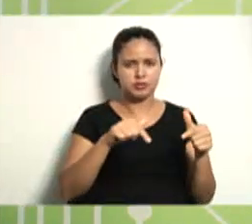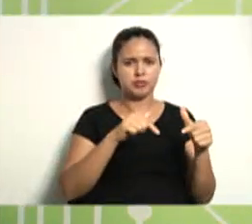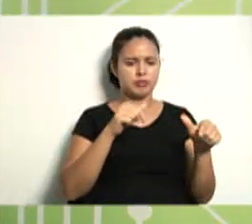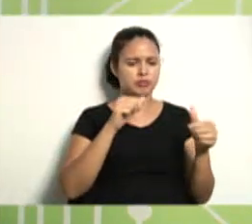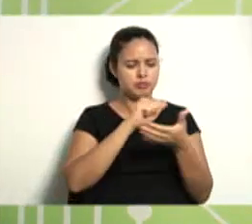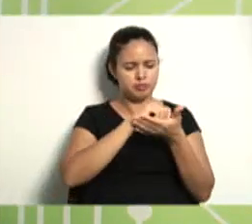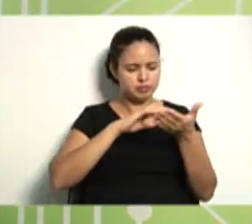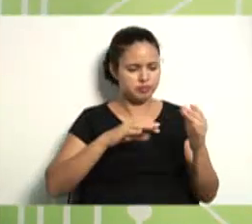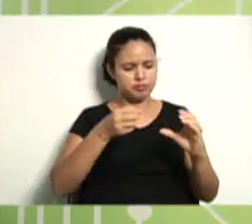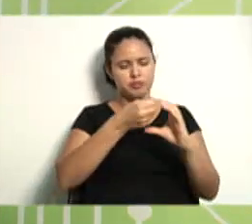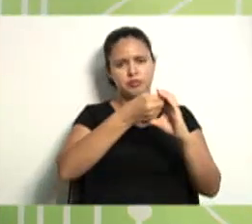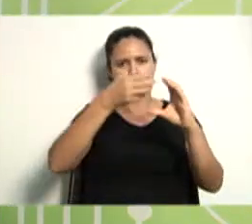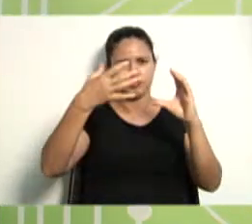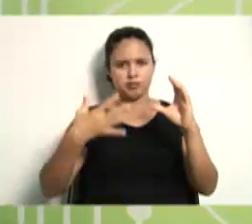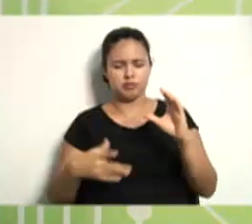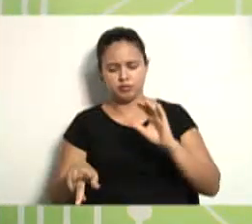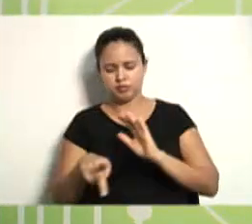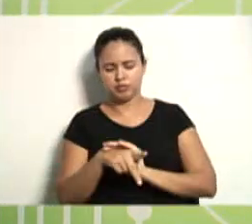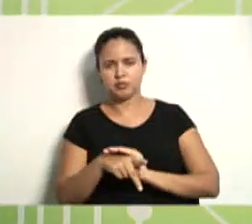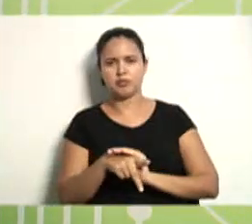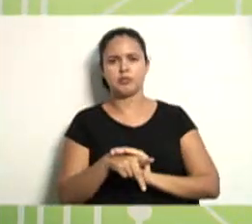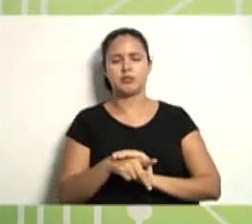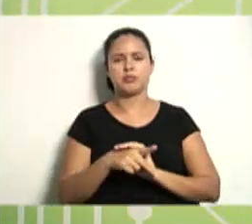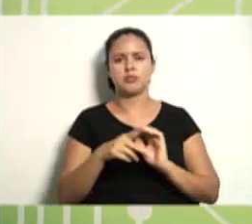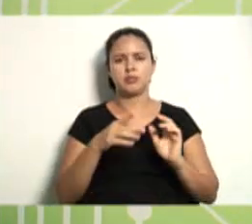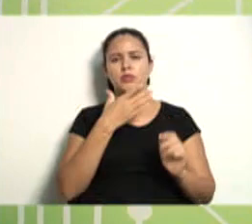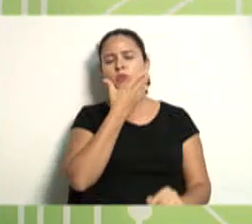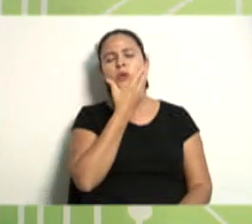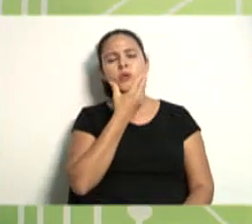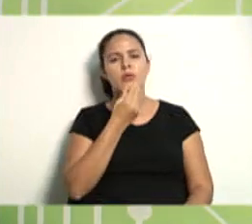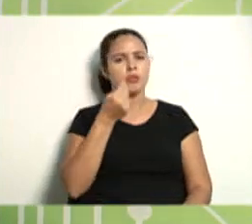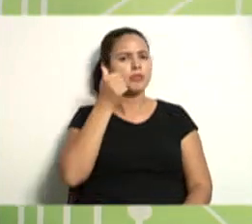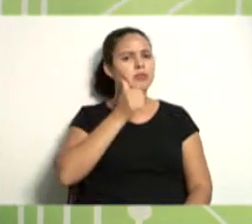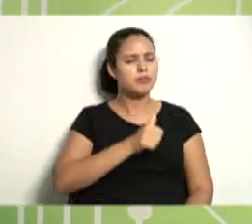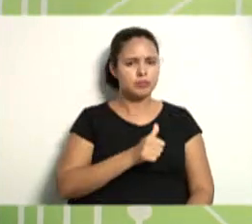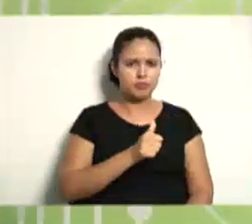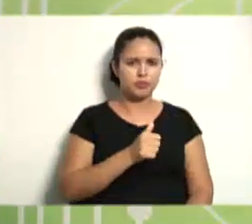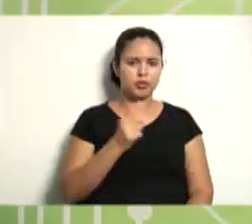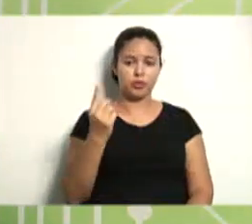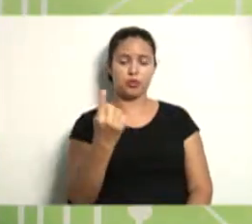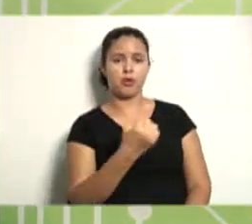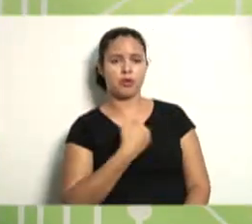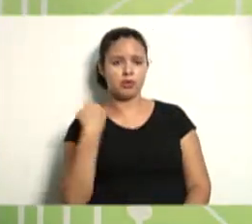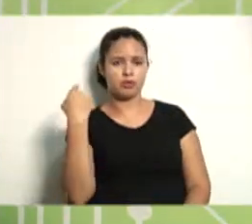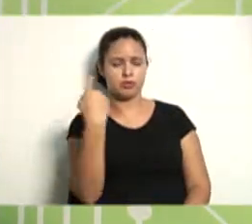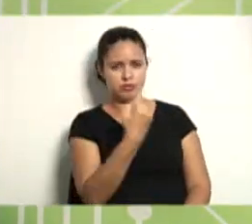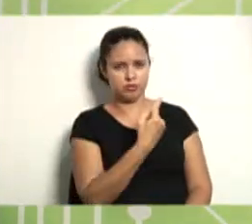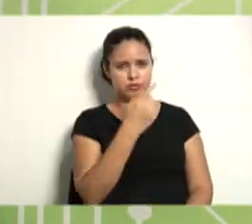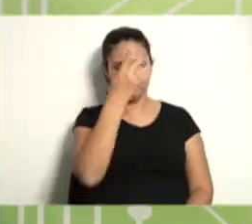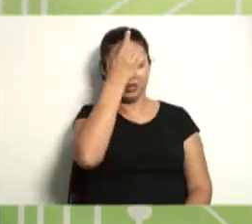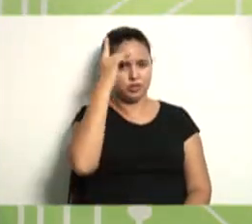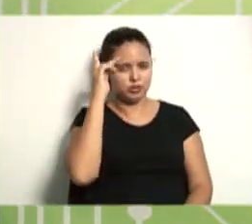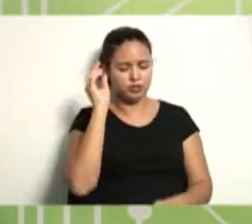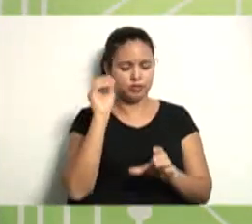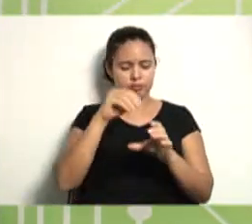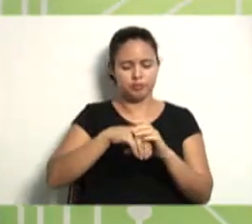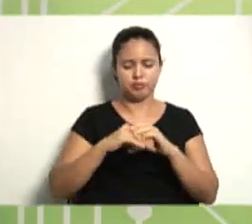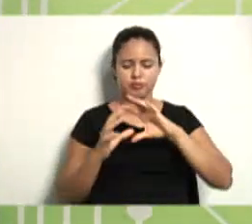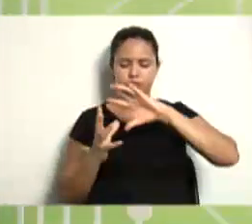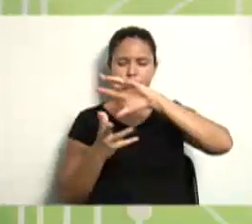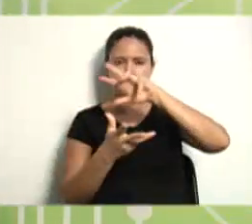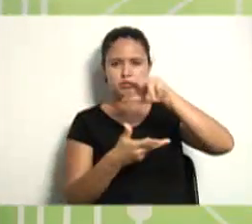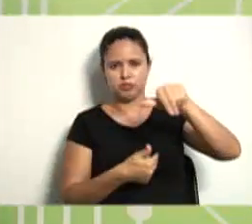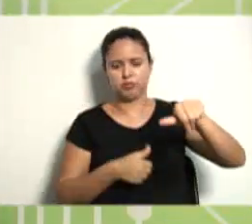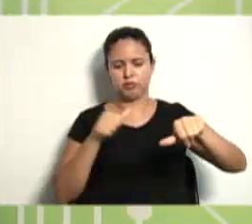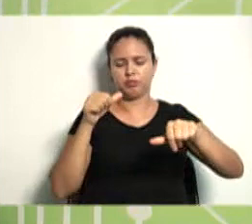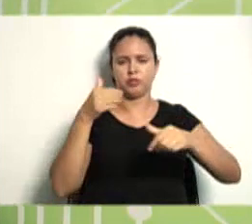características dos homens, são atividades que nós, seres humanos, a humanidade, realizamos no decorrer do